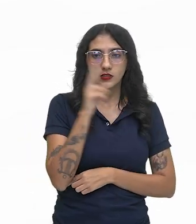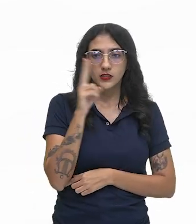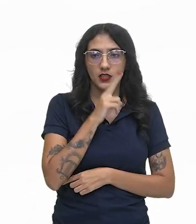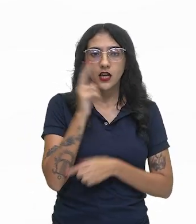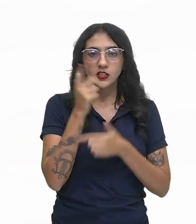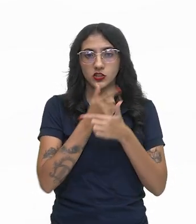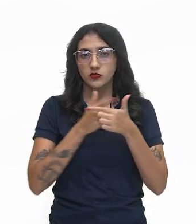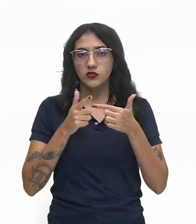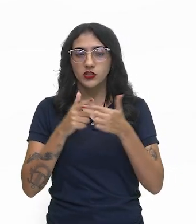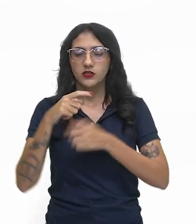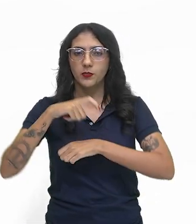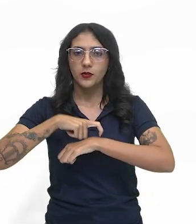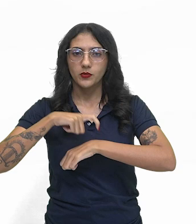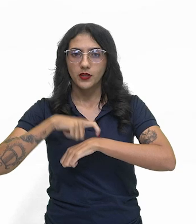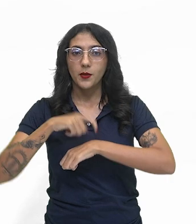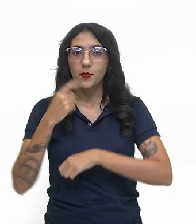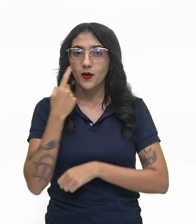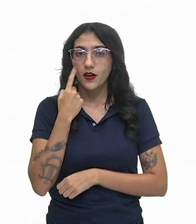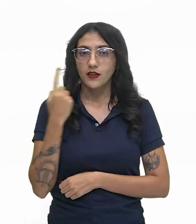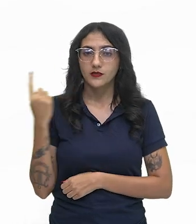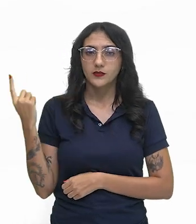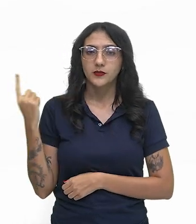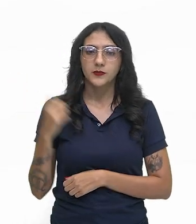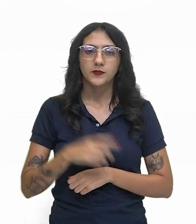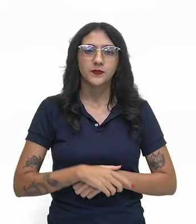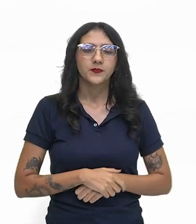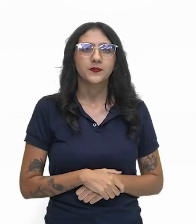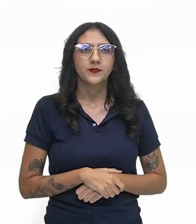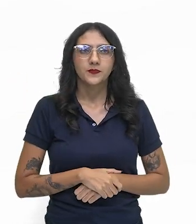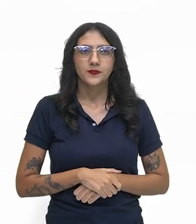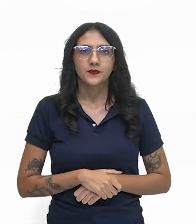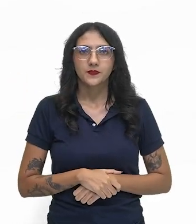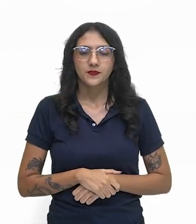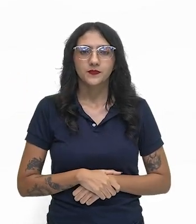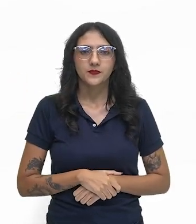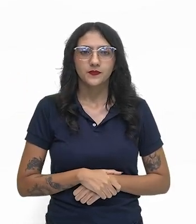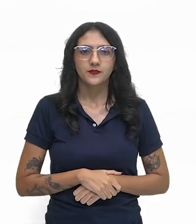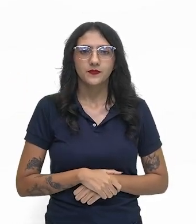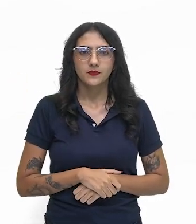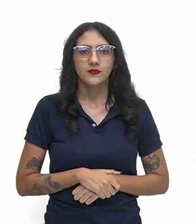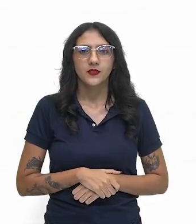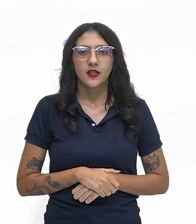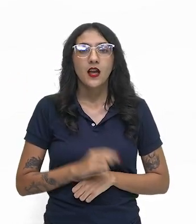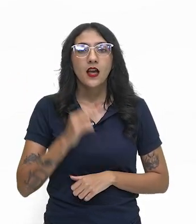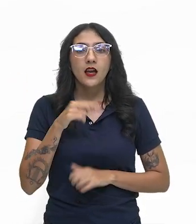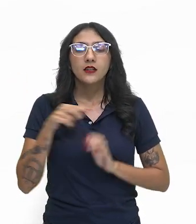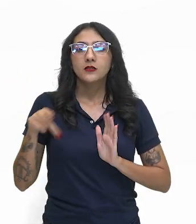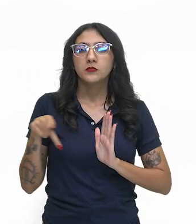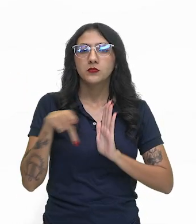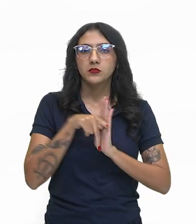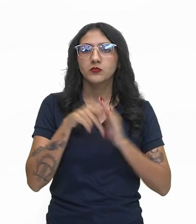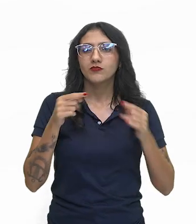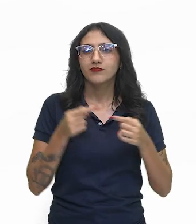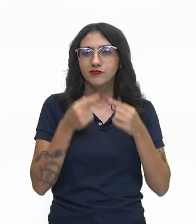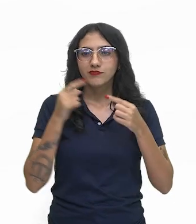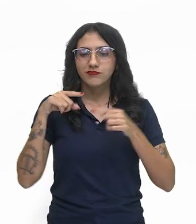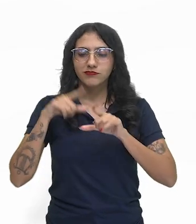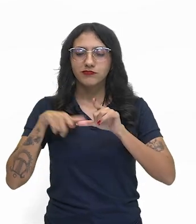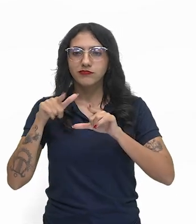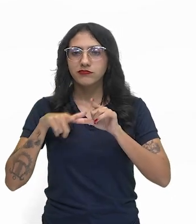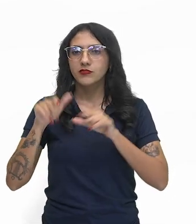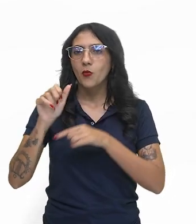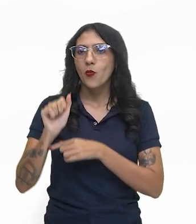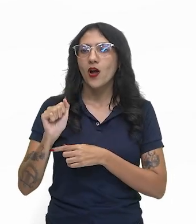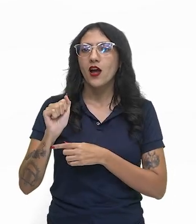pelo tempo. Esta expressão representa o quê? A unidade da aceleração, que